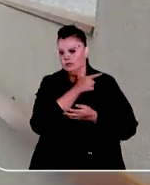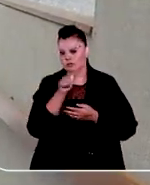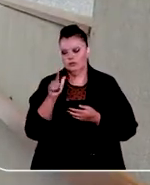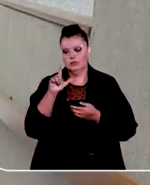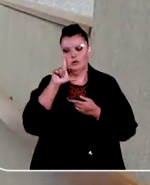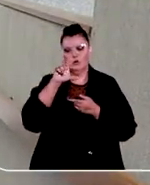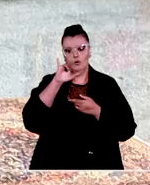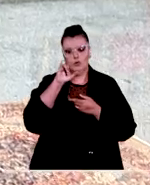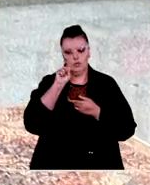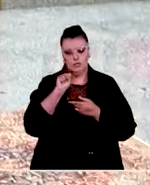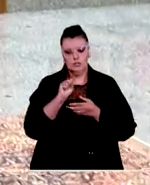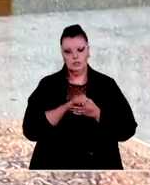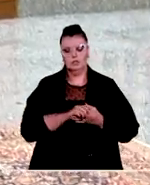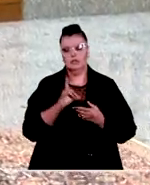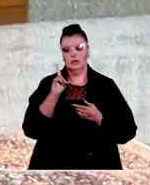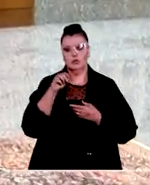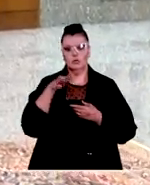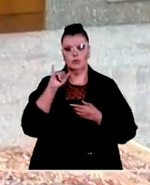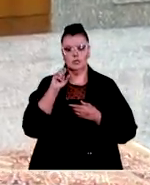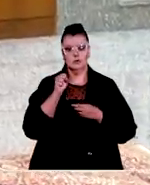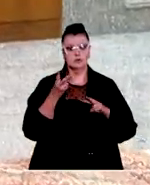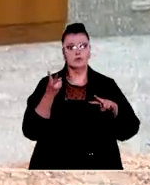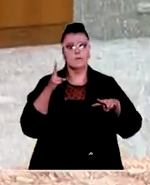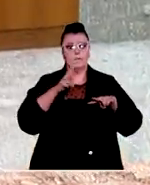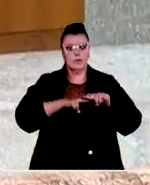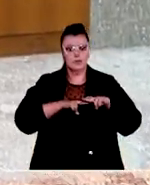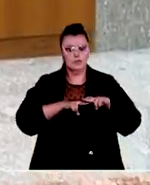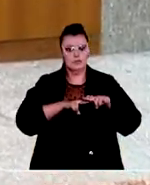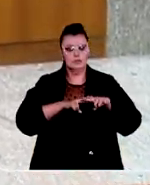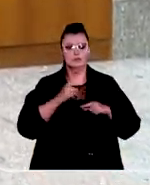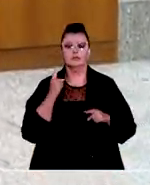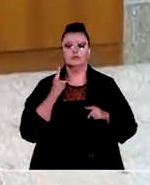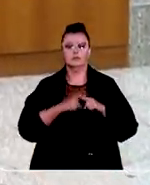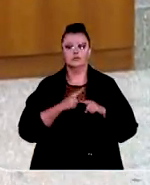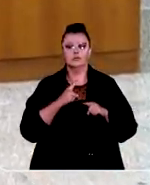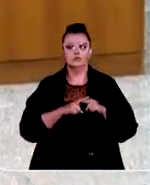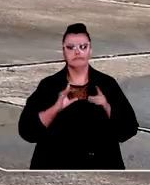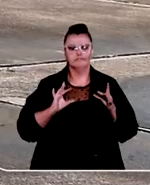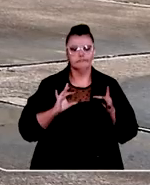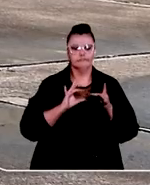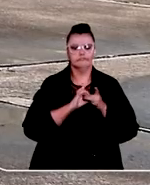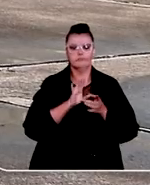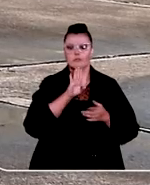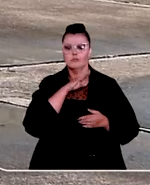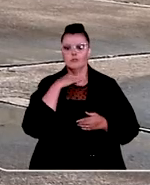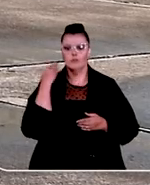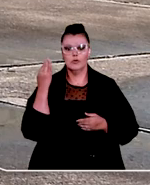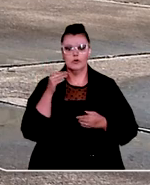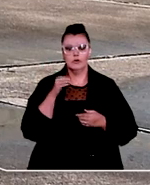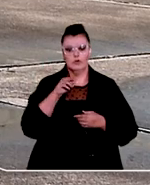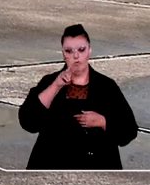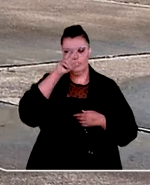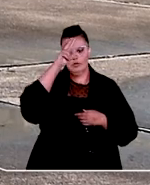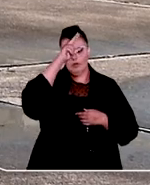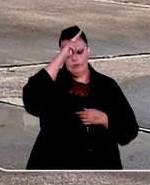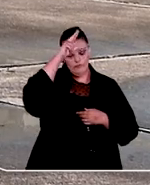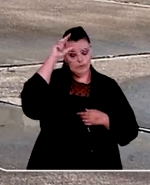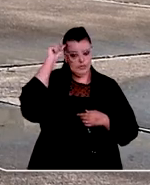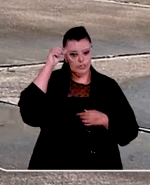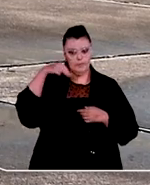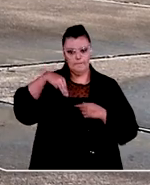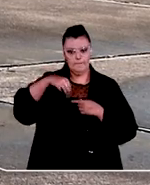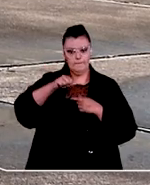plantão judiciário não cabe decisão monocrática da presidência do tribunal Conselheiro do Tribunal de Contas do Rio de